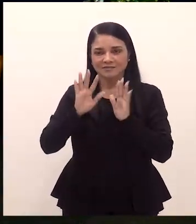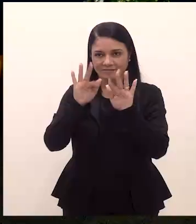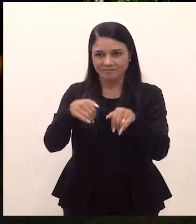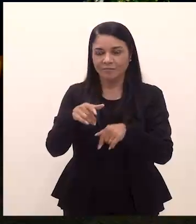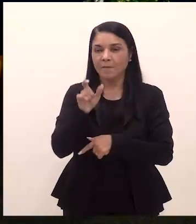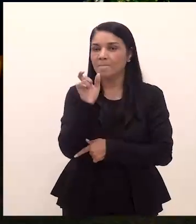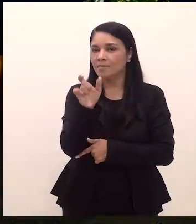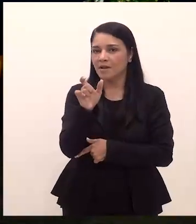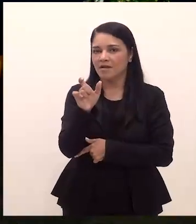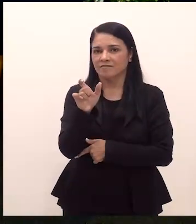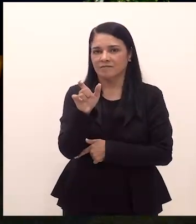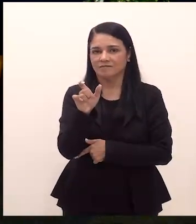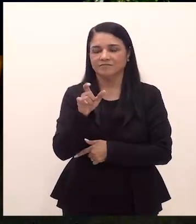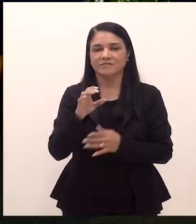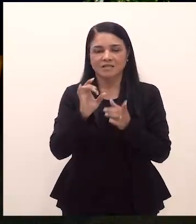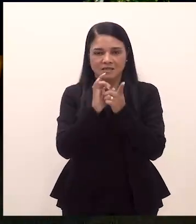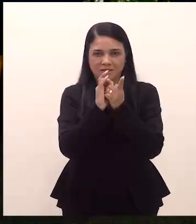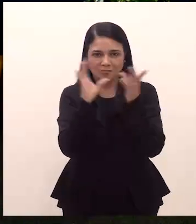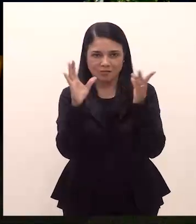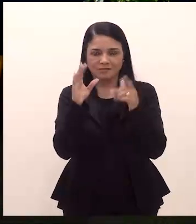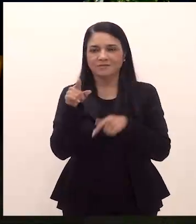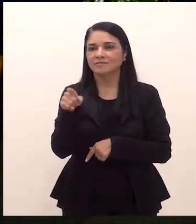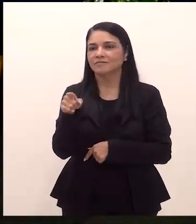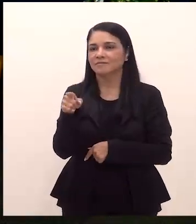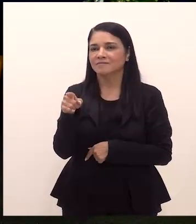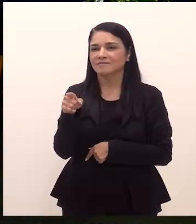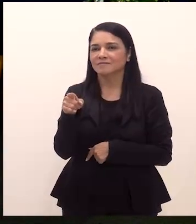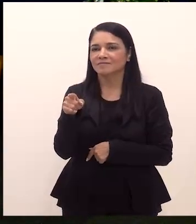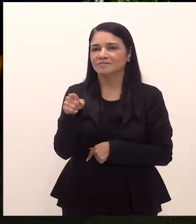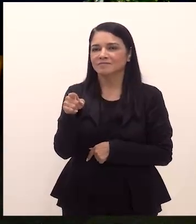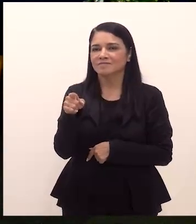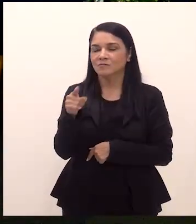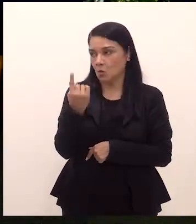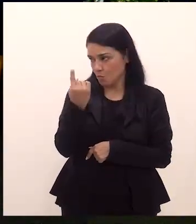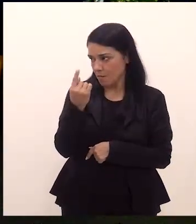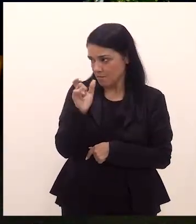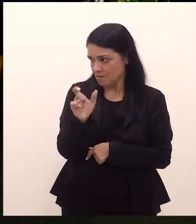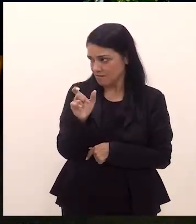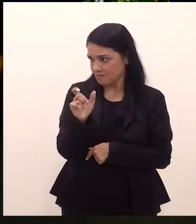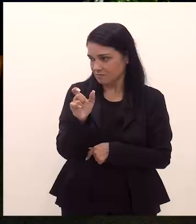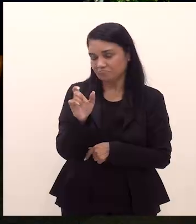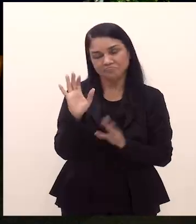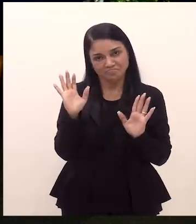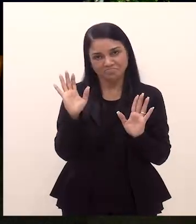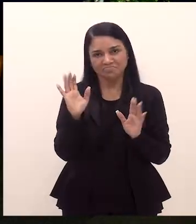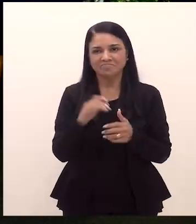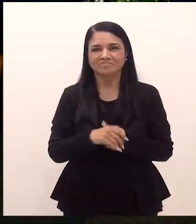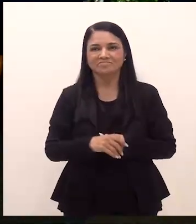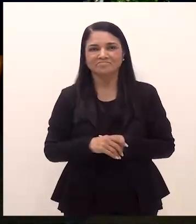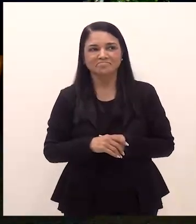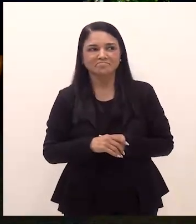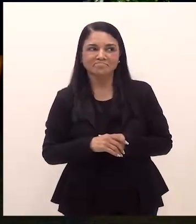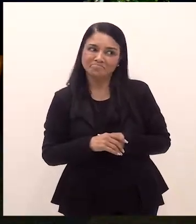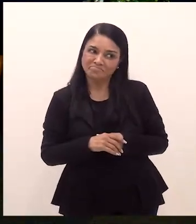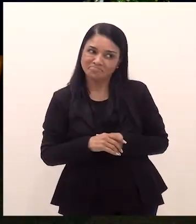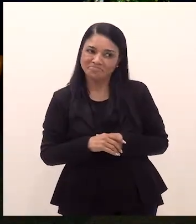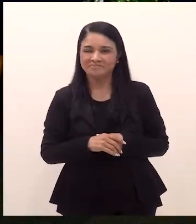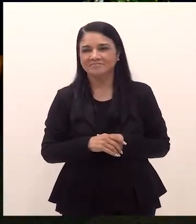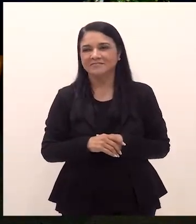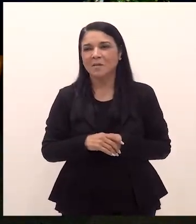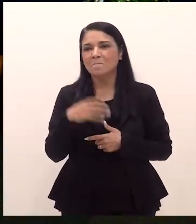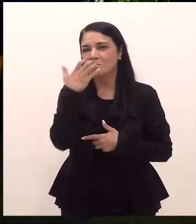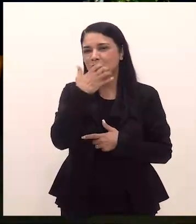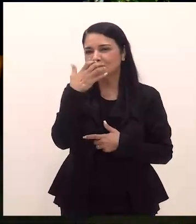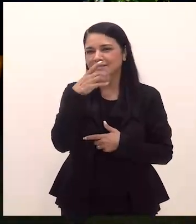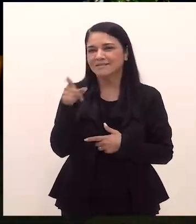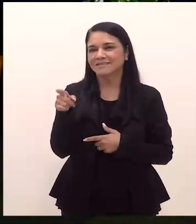vocês. Antes da gente encerrar, qual é a sua palavra de ordem, Marcelo? Democracia. A sua, Pietro? Uma palavra? De preferência.